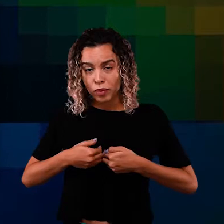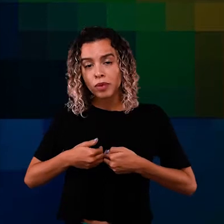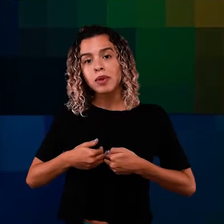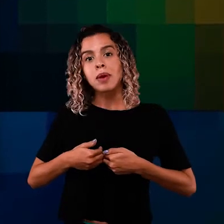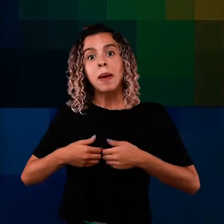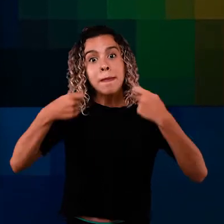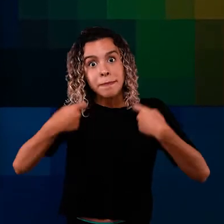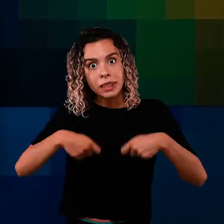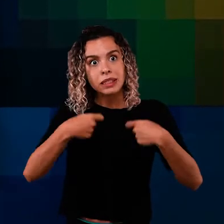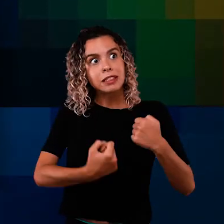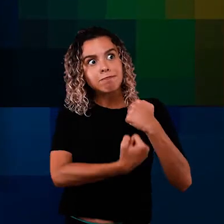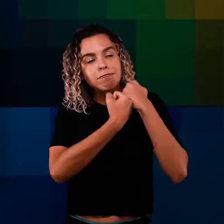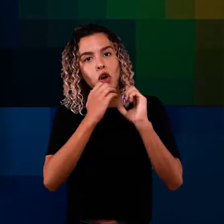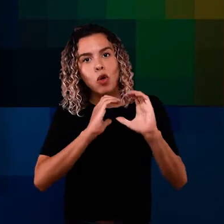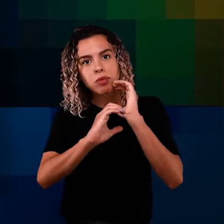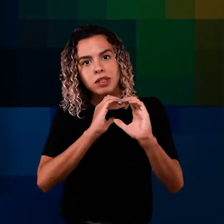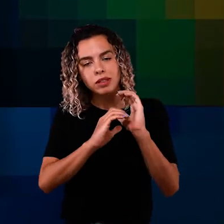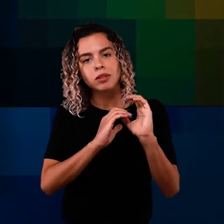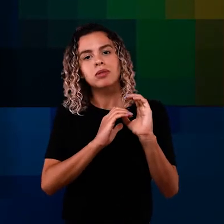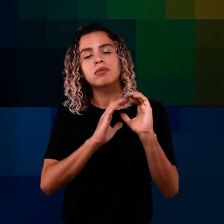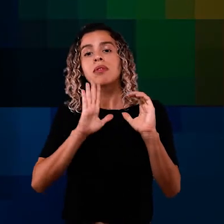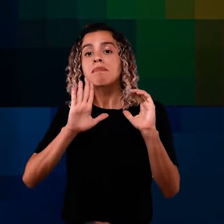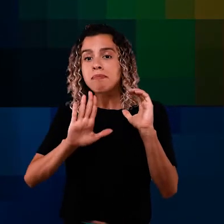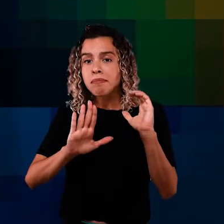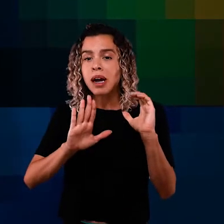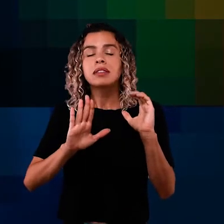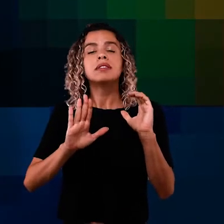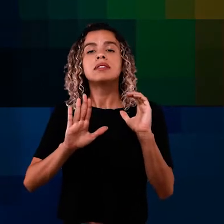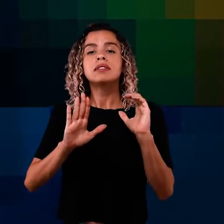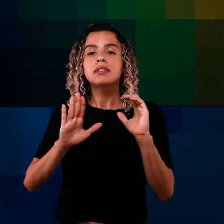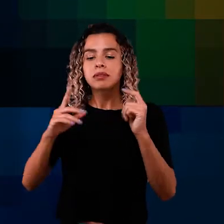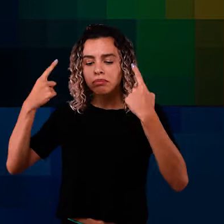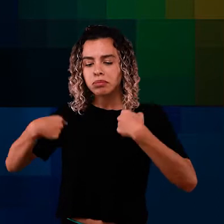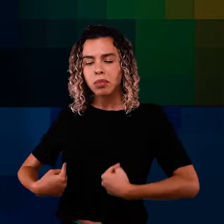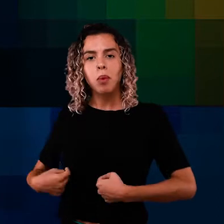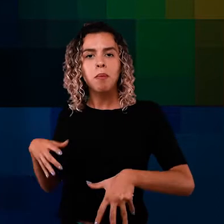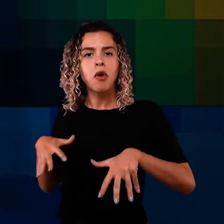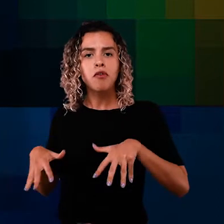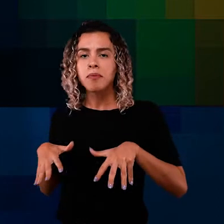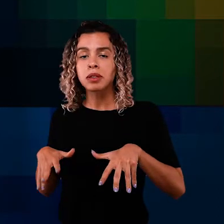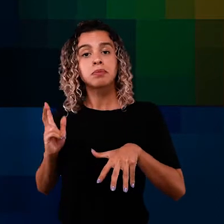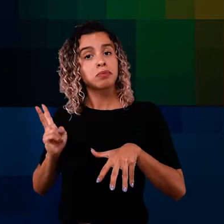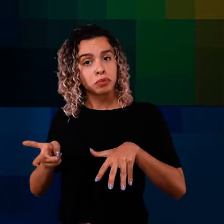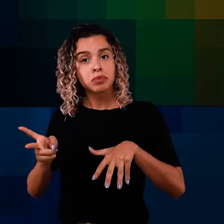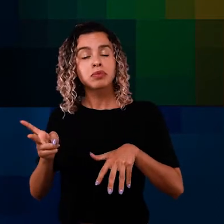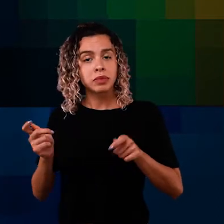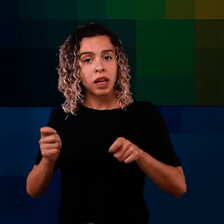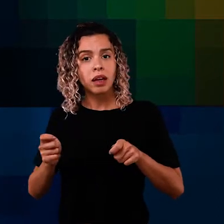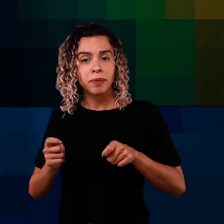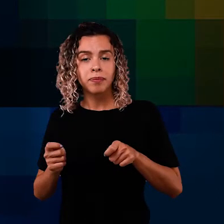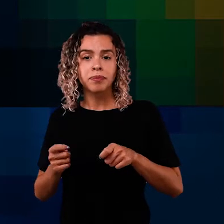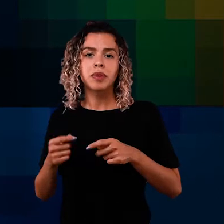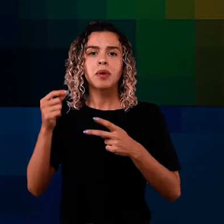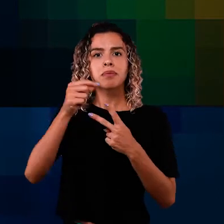autista pode precisar de muito suporte para se comunicar, mas apresentar pouca dificuldade motora, por exemplo, e ainda pode ter